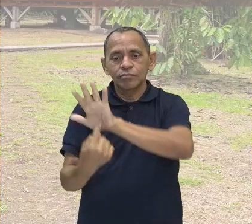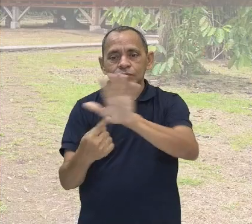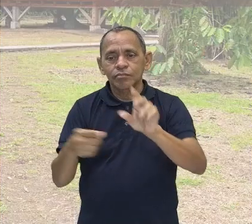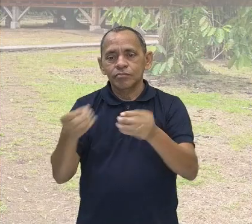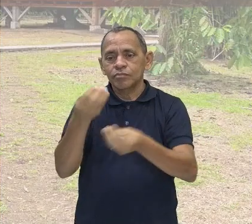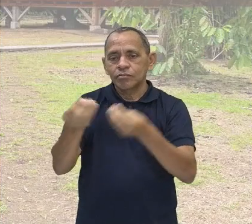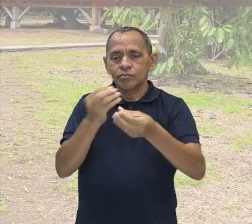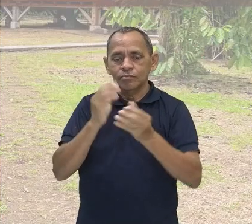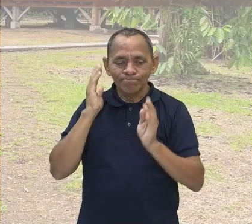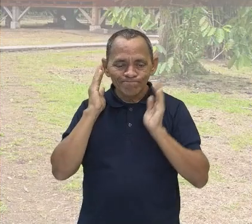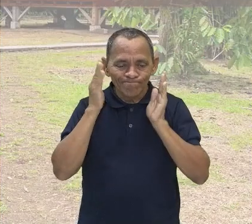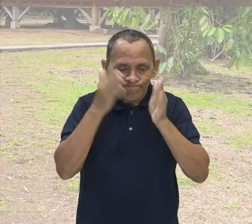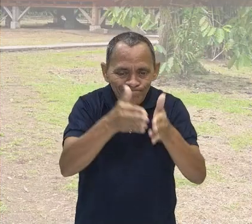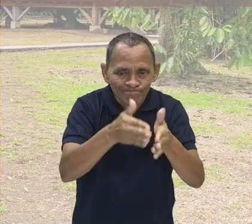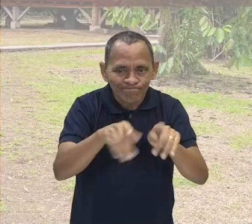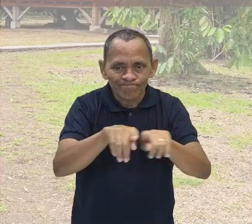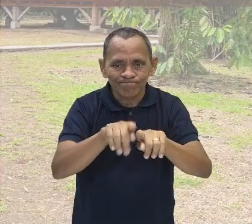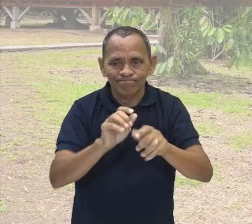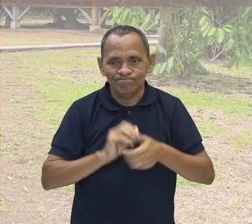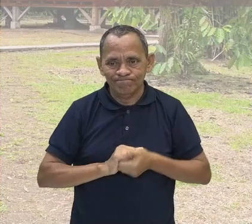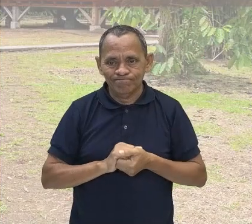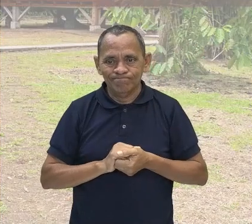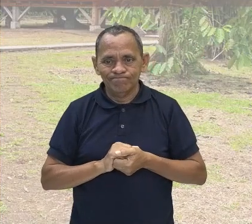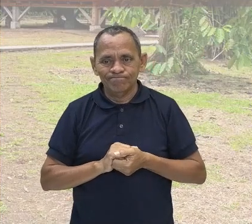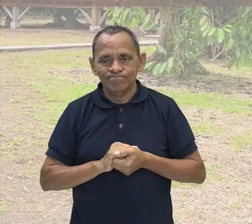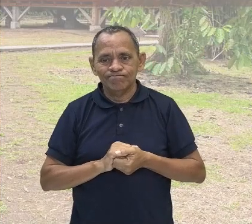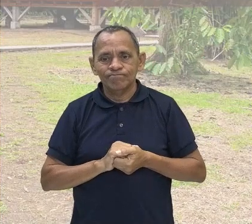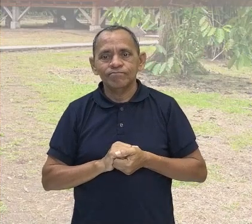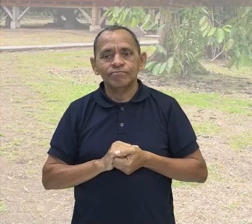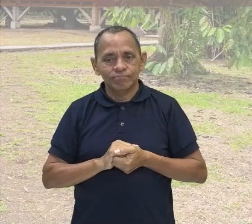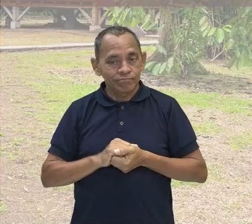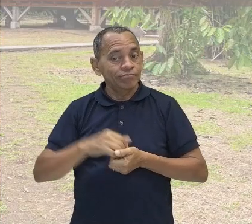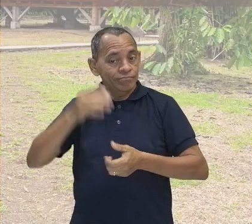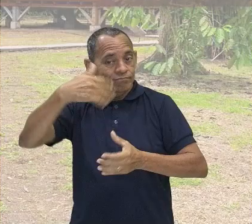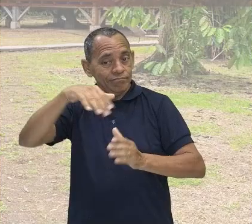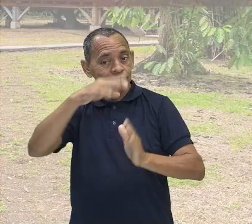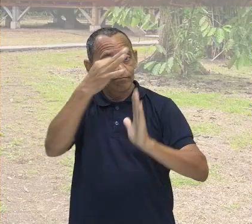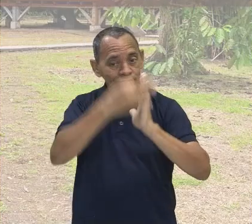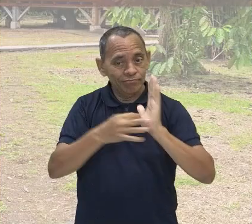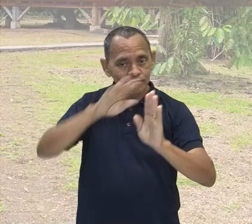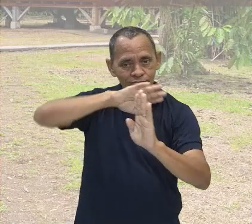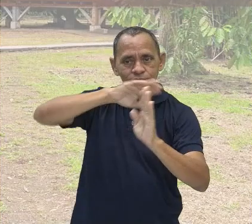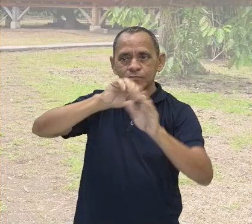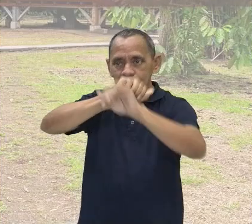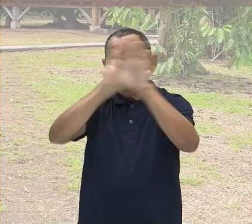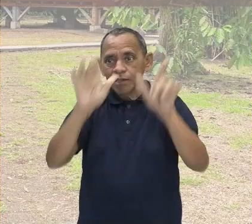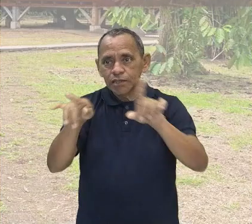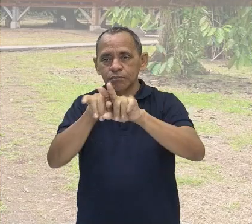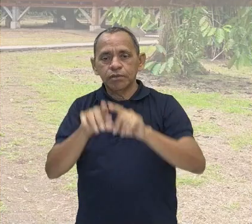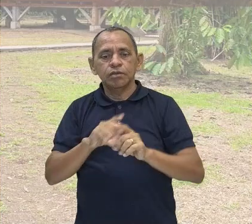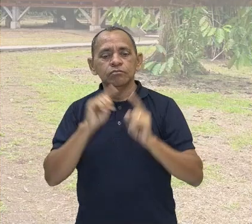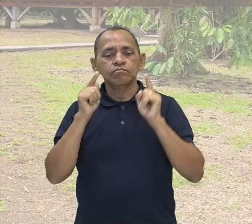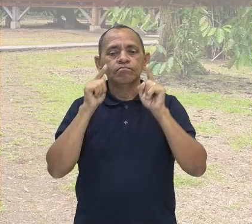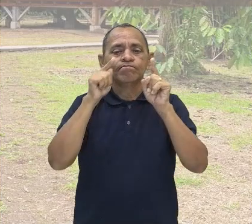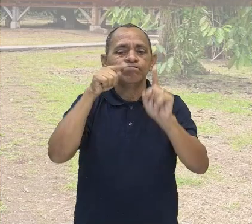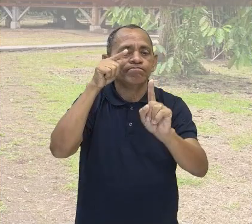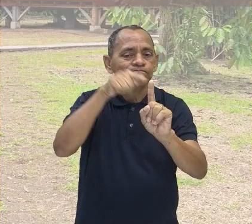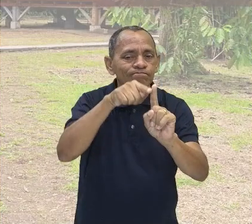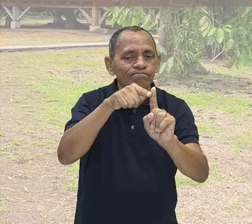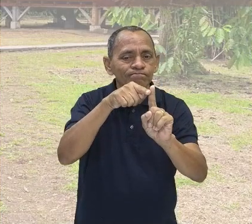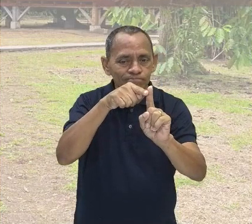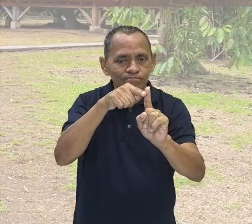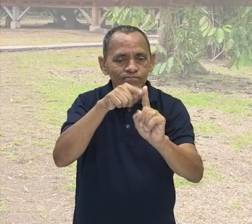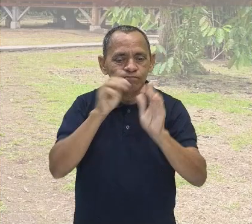forma direta, falei para vocês, direta, aquilo que está na superfície textual, e objetiva no texto, ou seja,